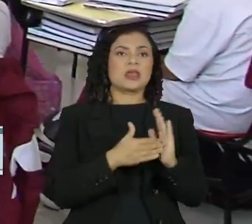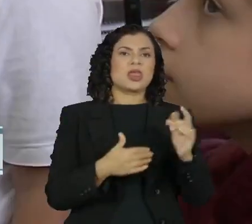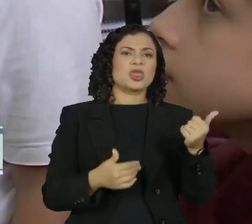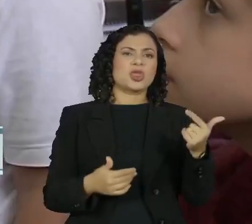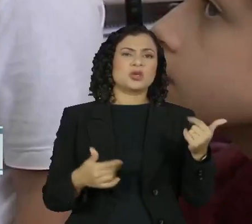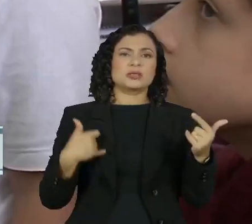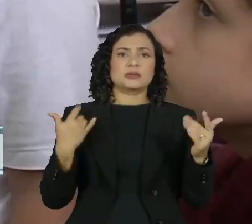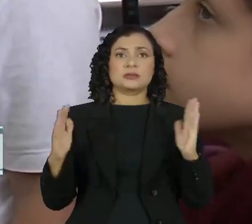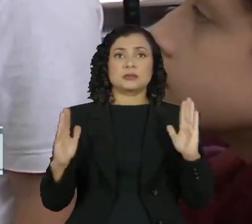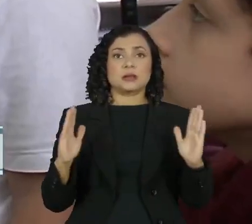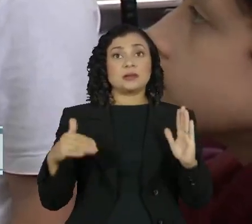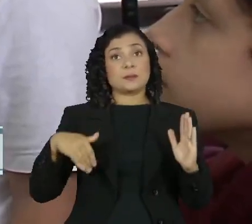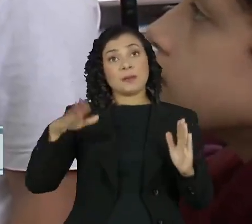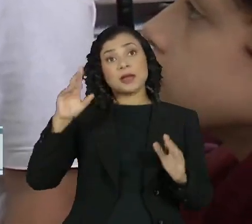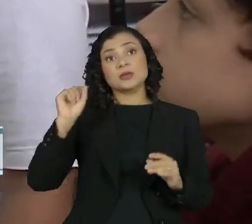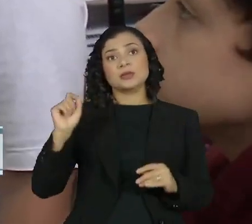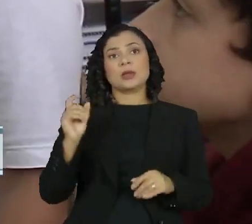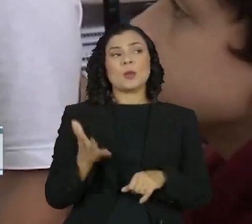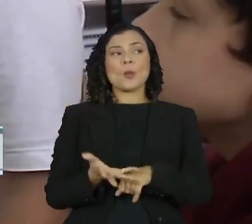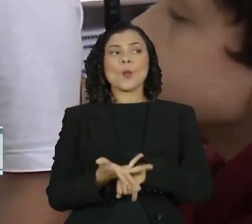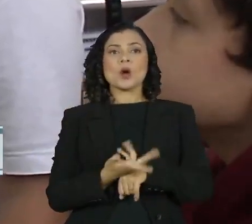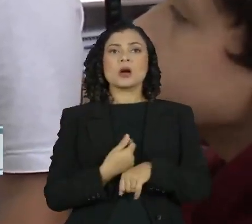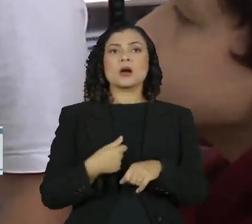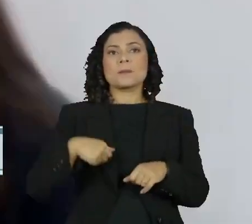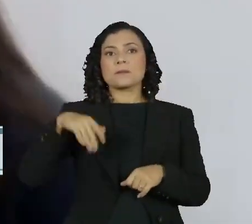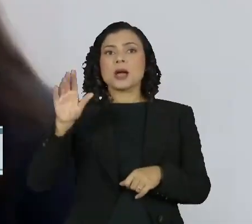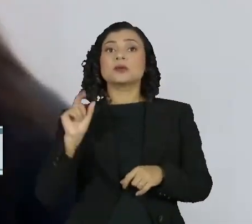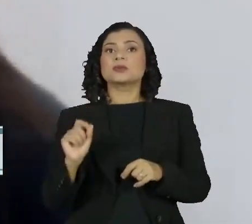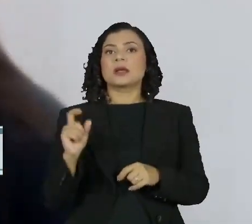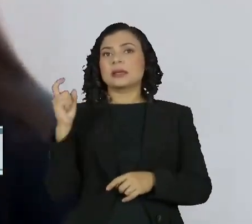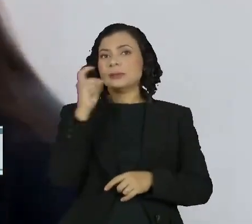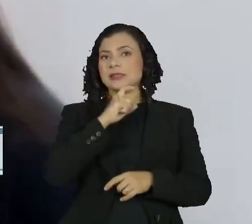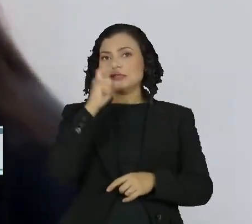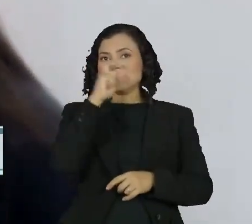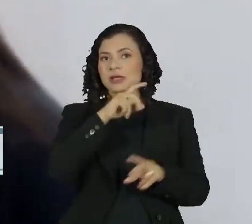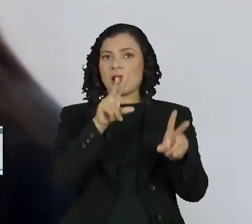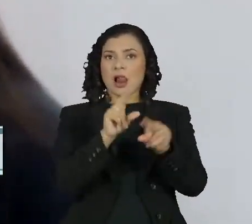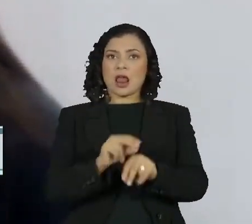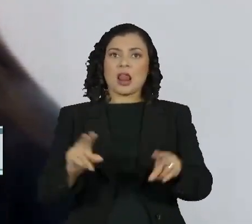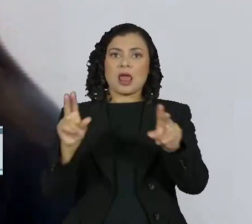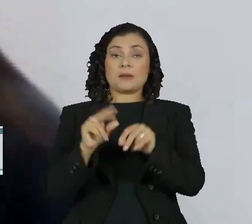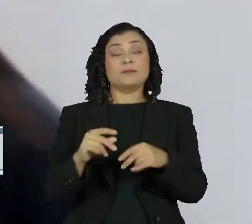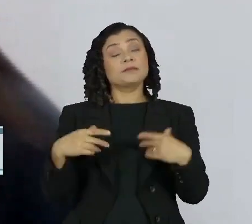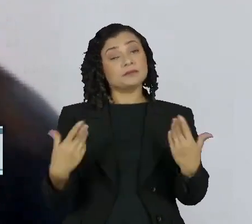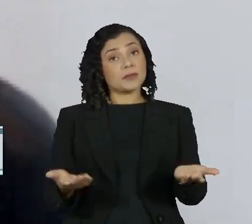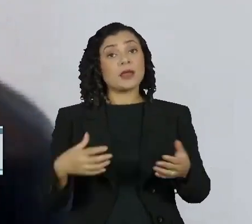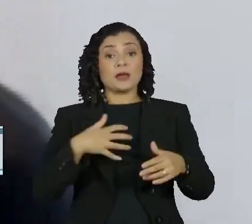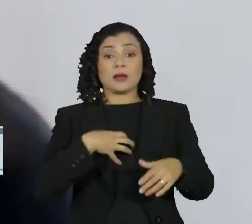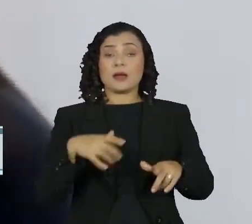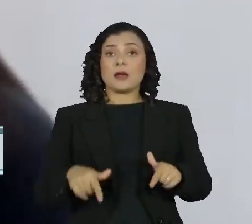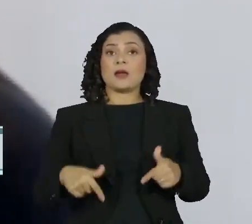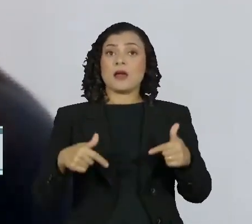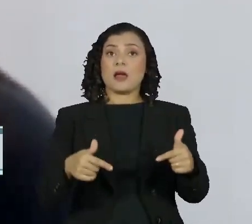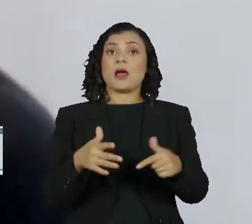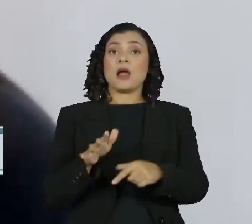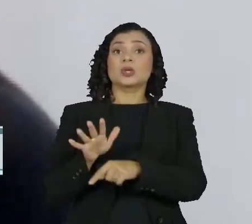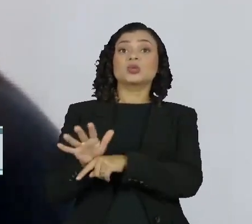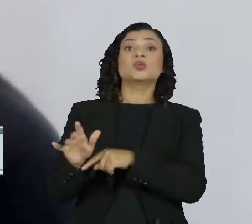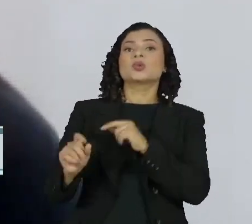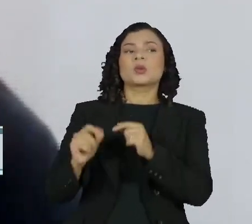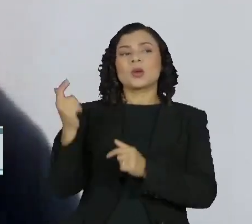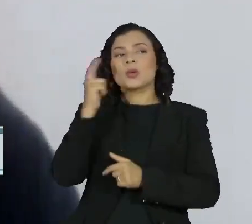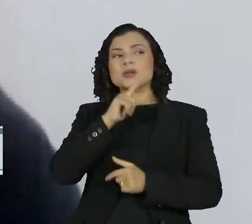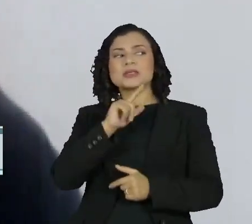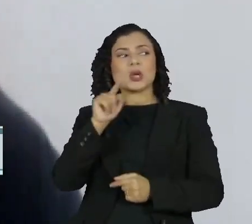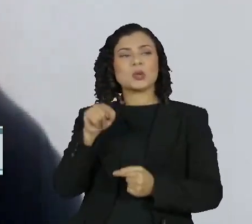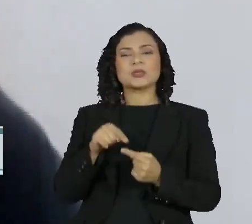de mentira se tornam mais sofisticados no cérebro. Vão aprender que essa é um tipo de comportamento que ajuda elas a chegarem nos objetivos